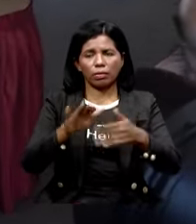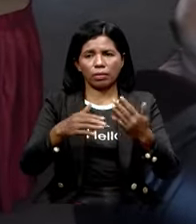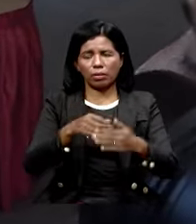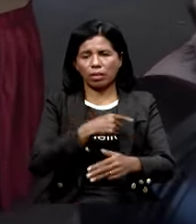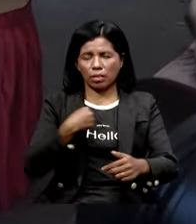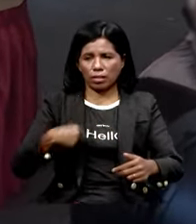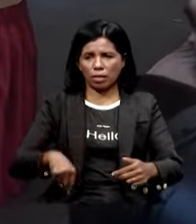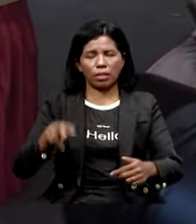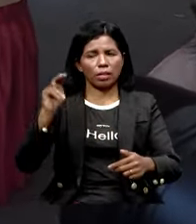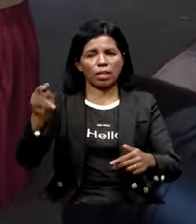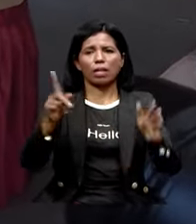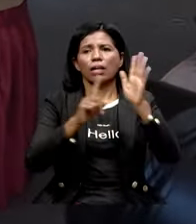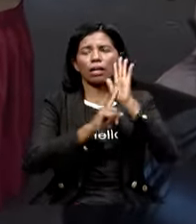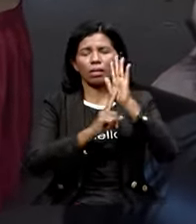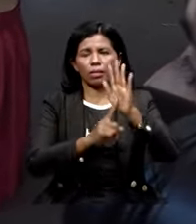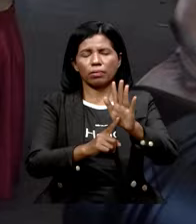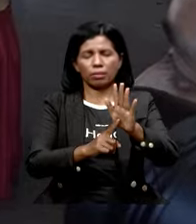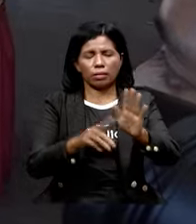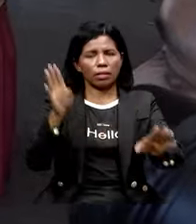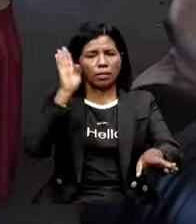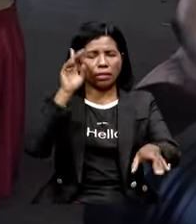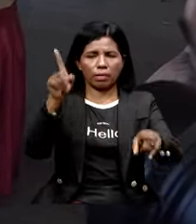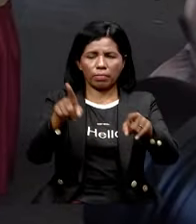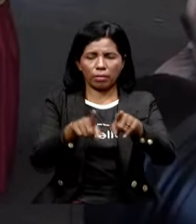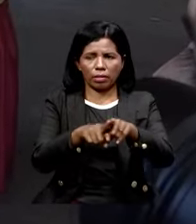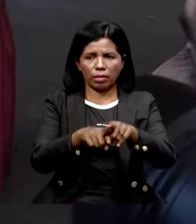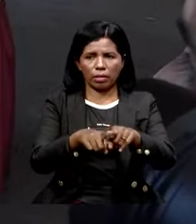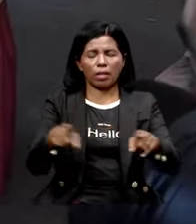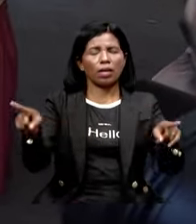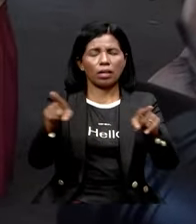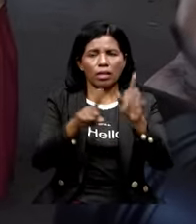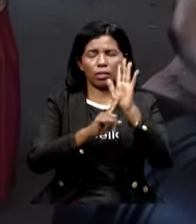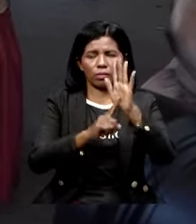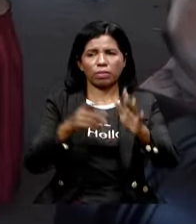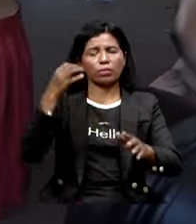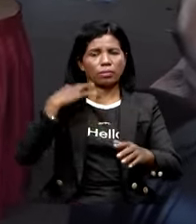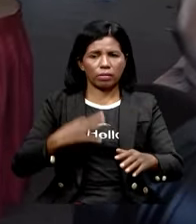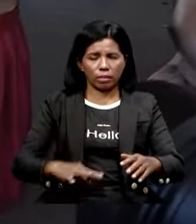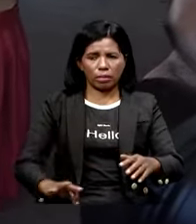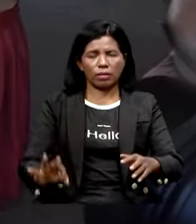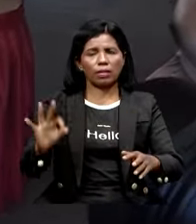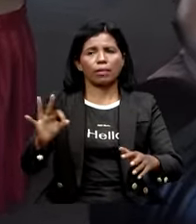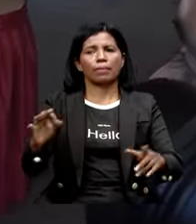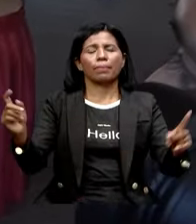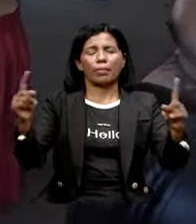China, nessa tudo, irmandade, tudo, fraternidade,